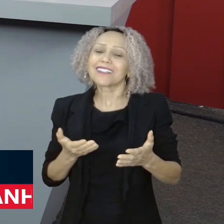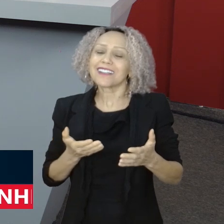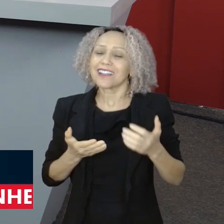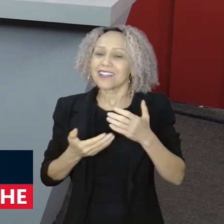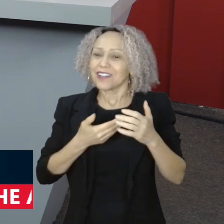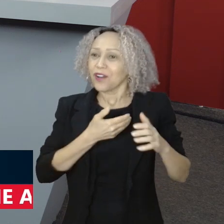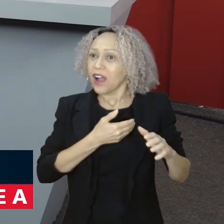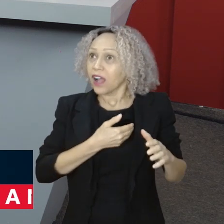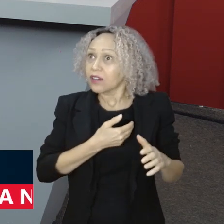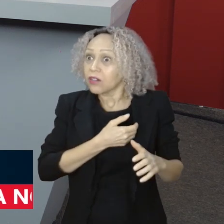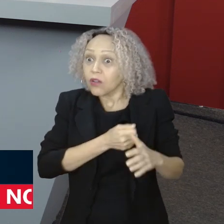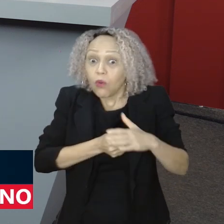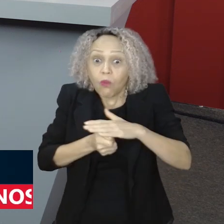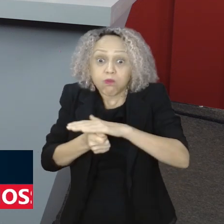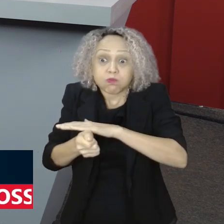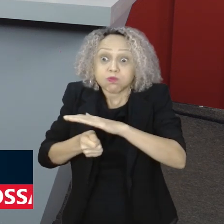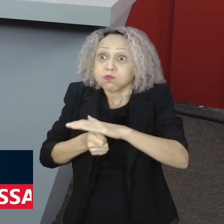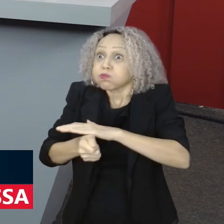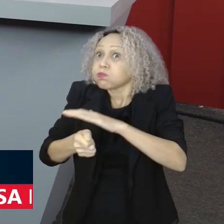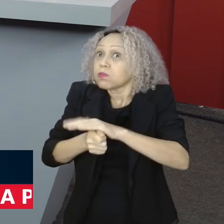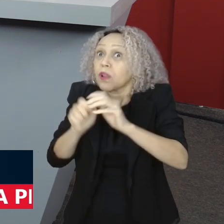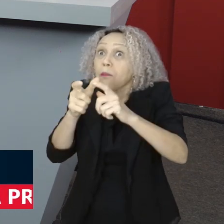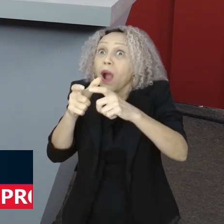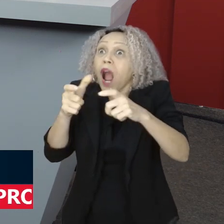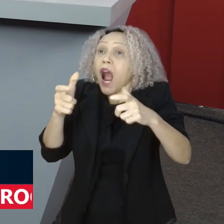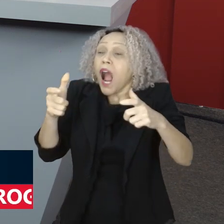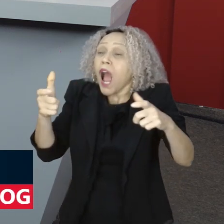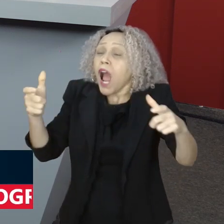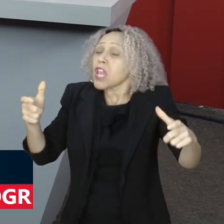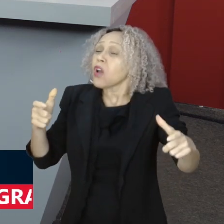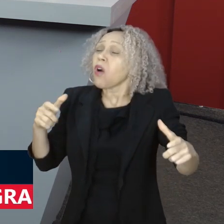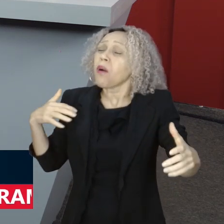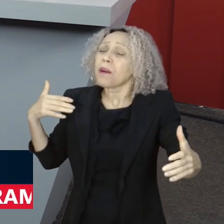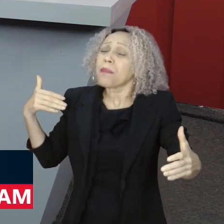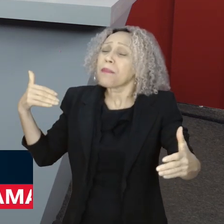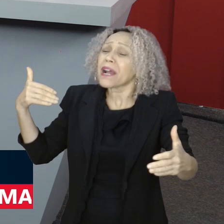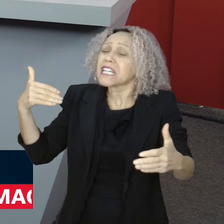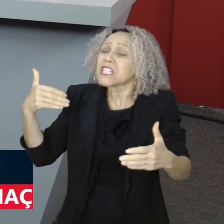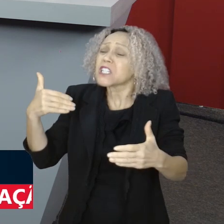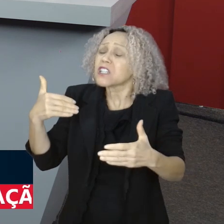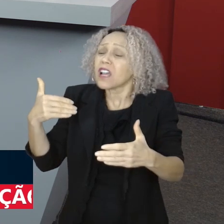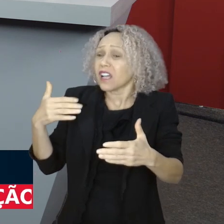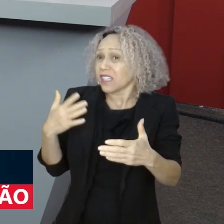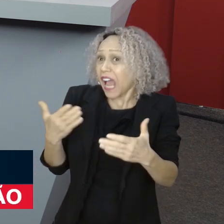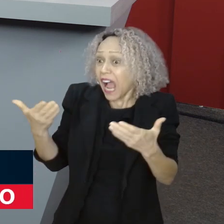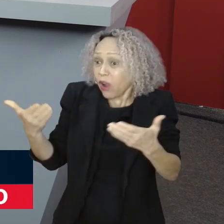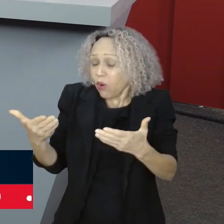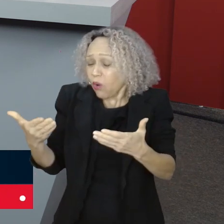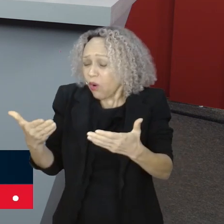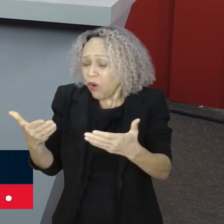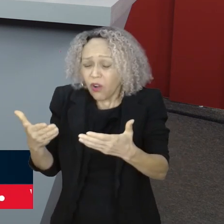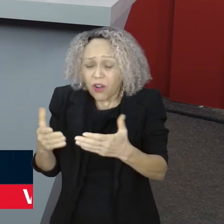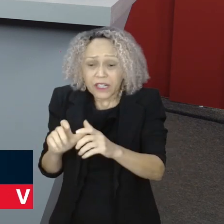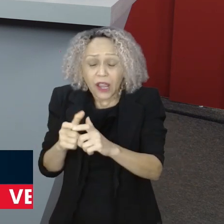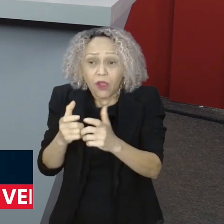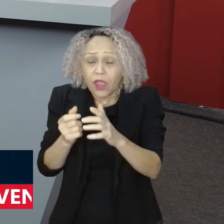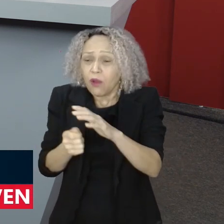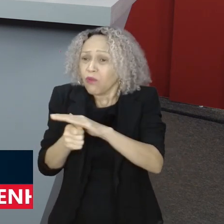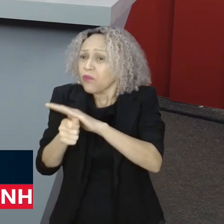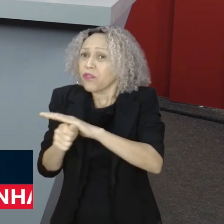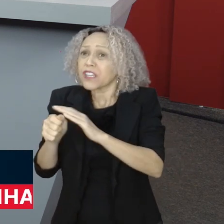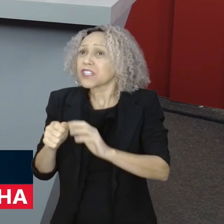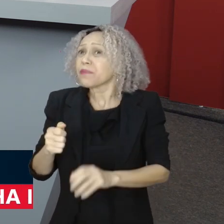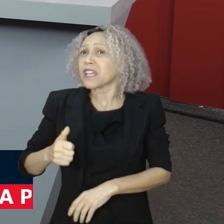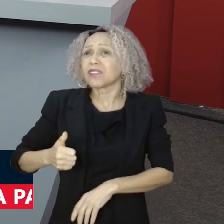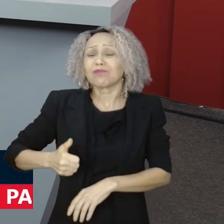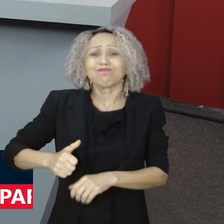do país, né? Isso porque a cultura não é só a afirmação de um importante ativo nacional, é a nossa diversidade, né? É um